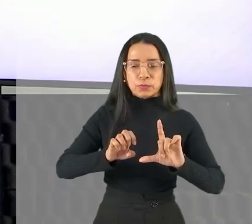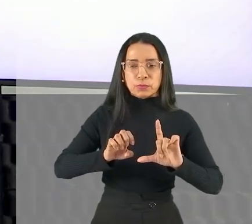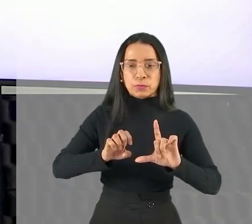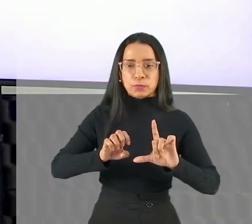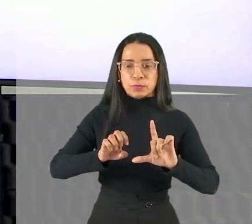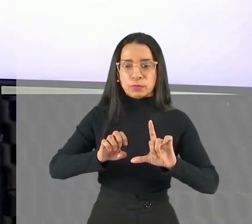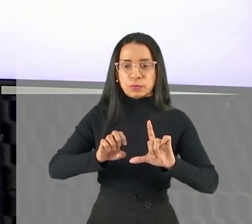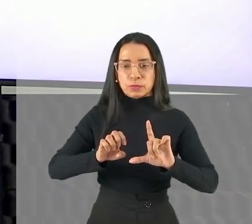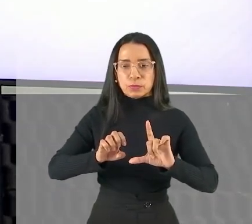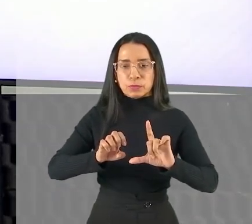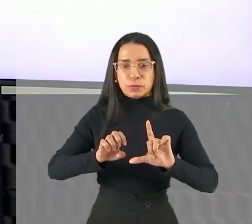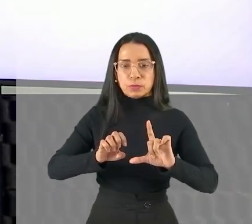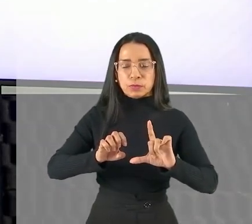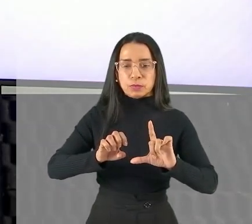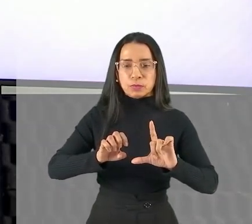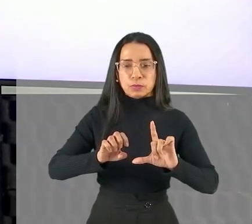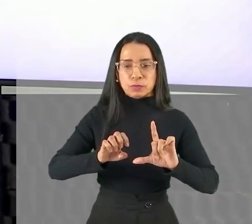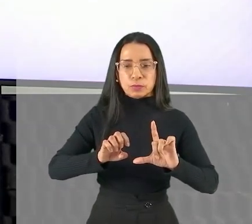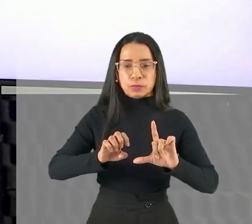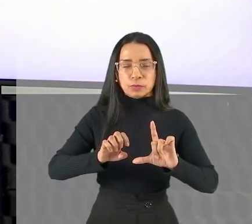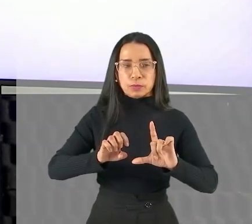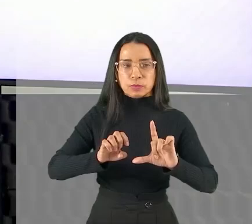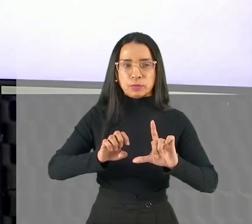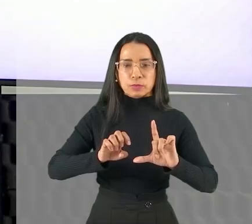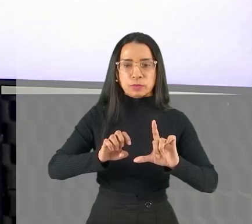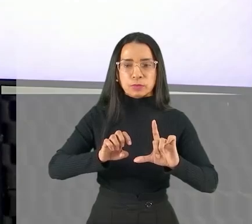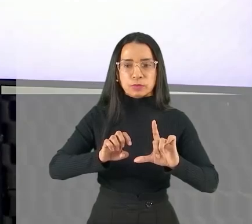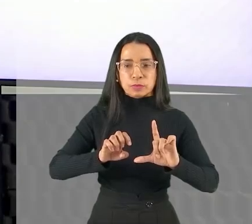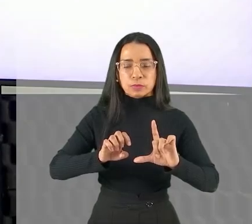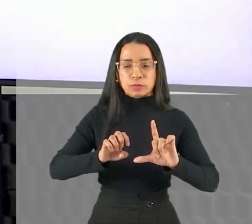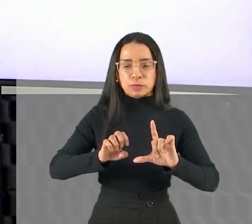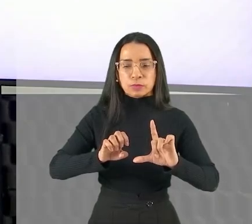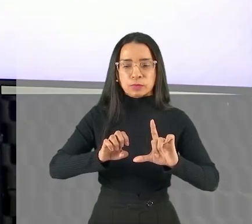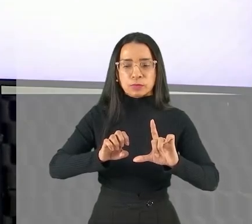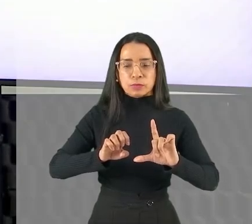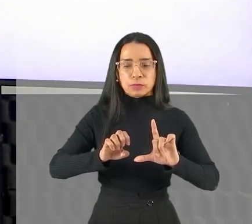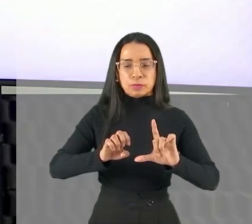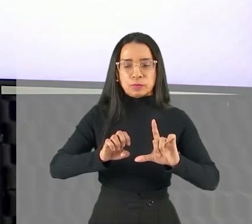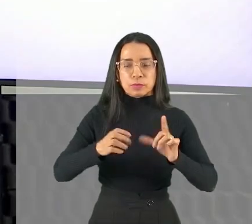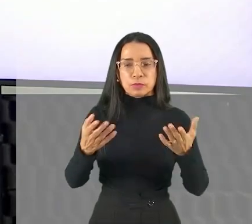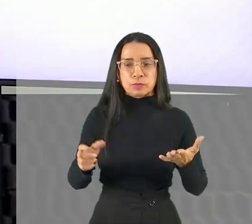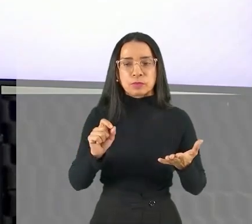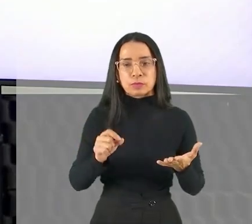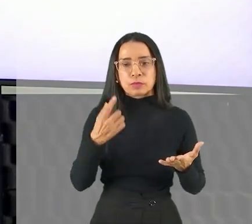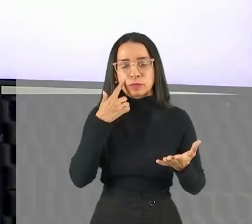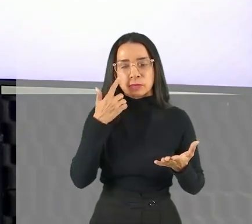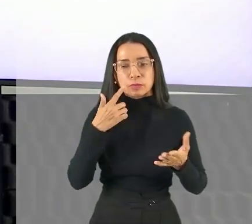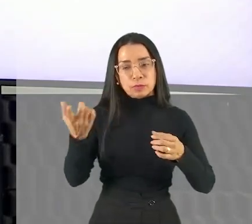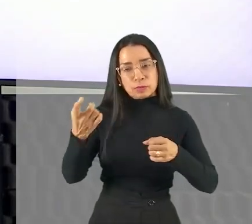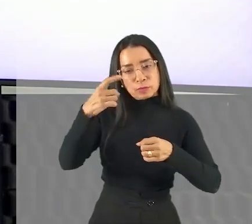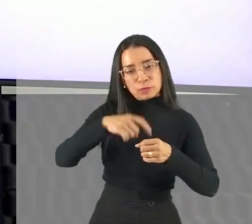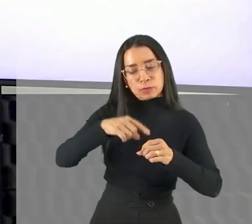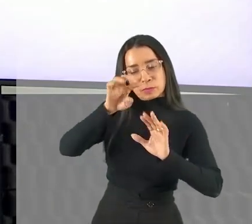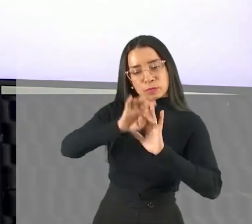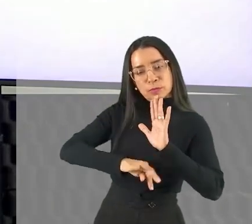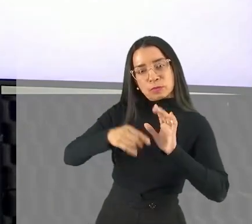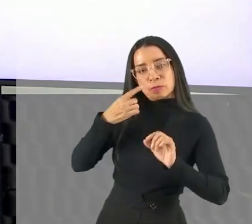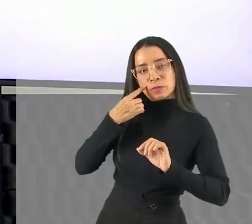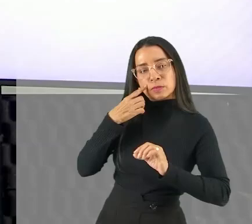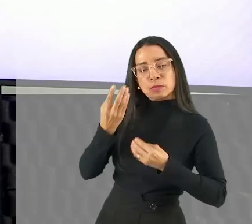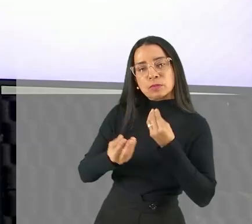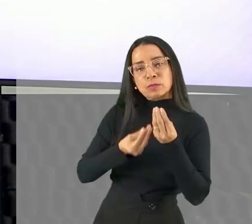Valorizarem reportagens redigidas com imparcialidade diante dos fatos. E aí a gente vai ter que voltar lá no texto e vai